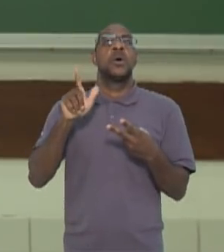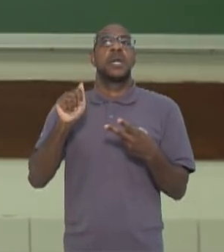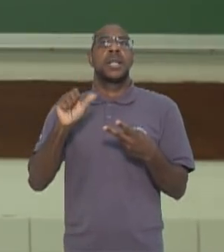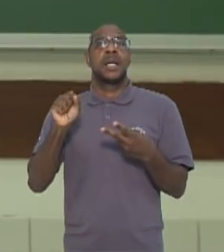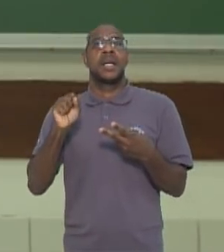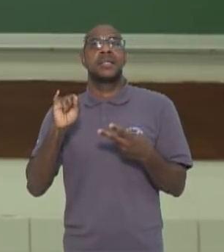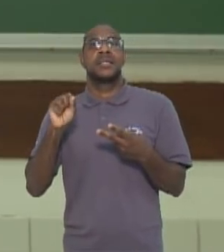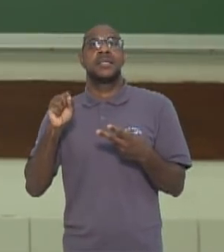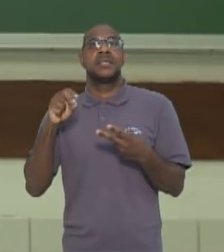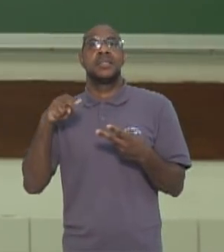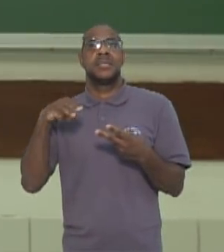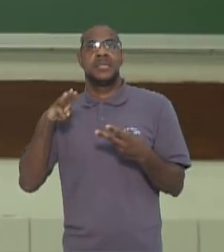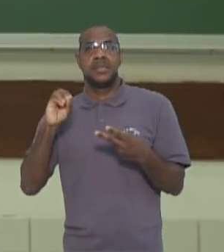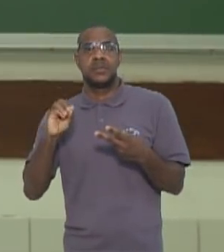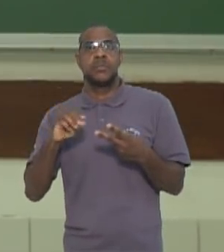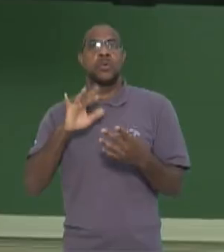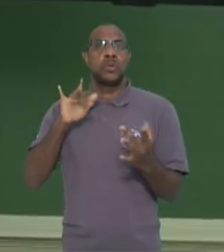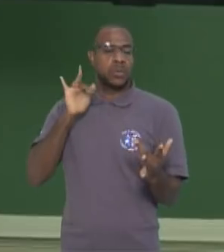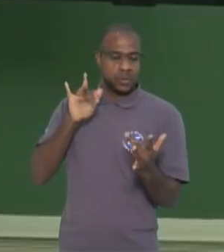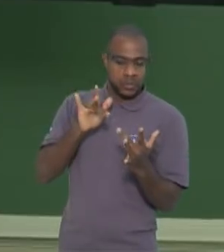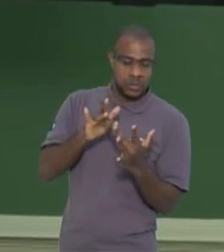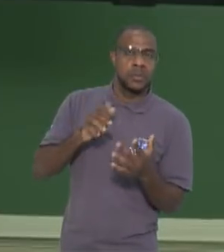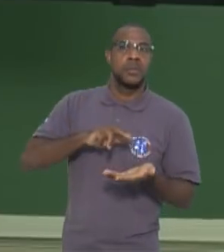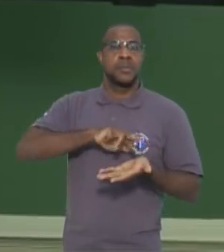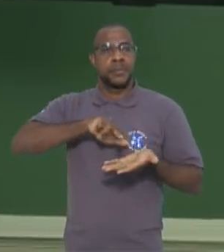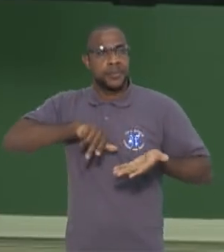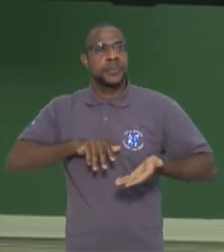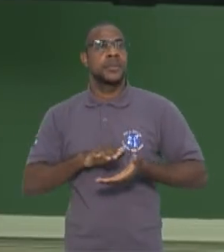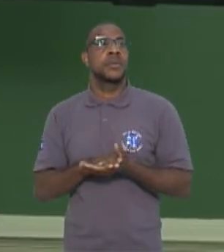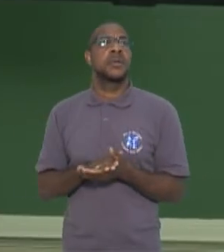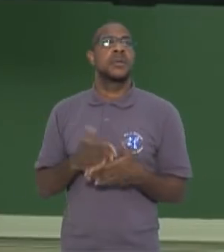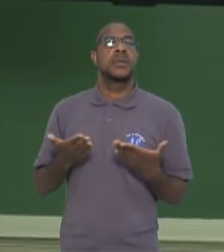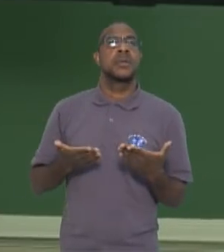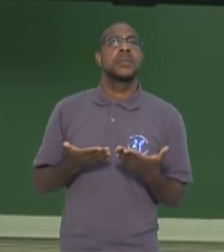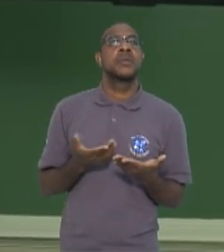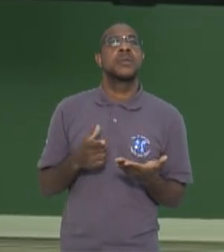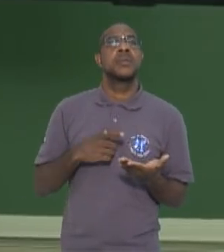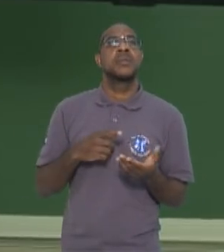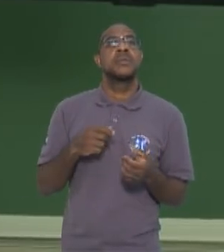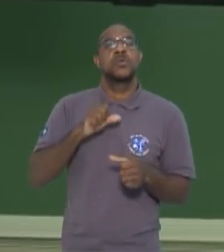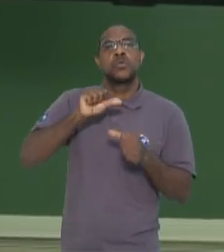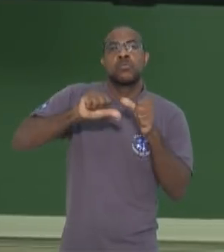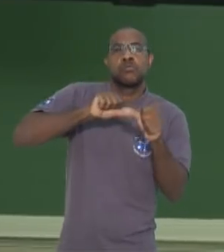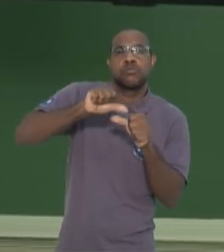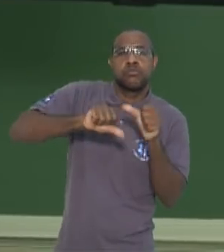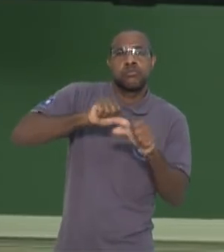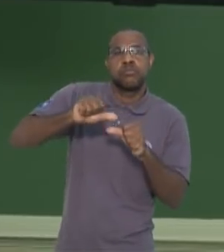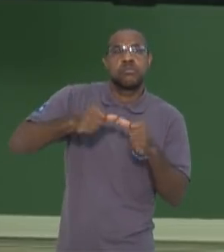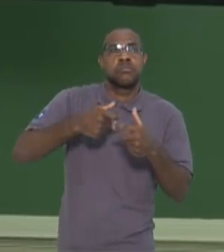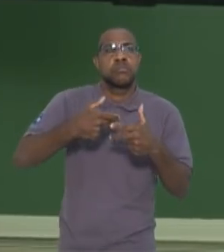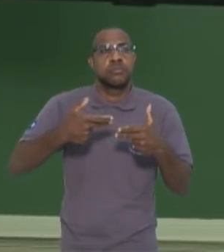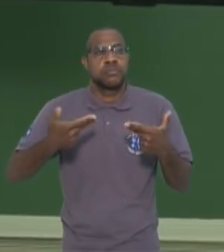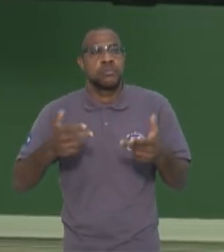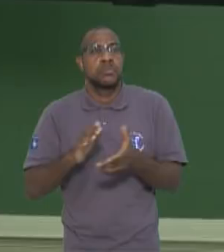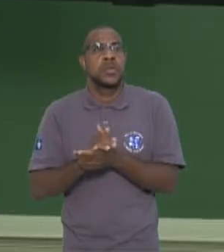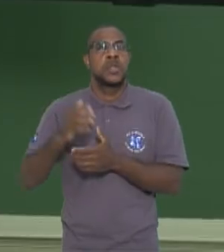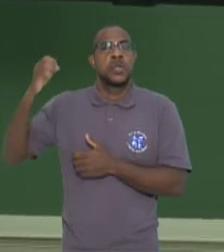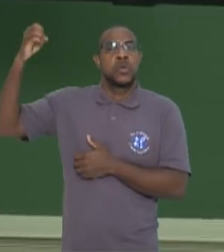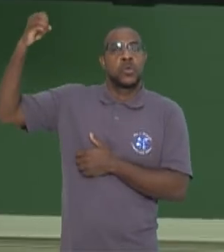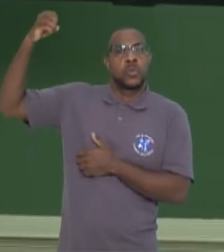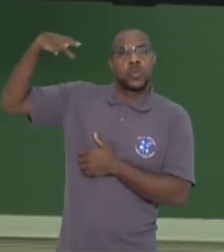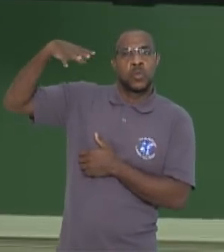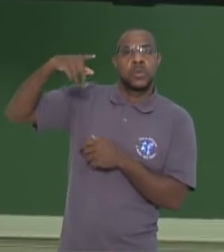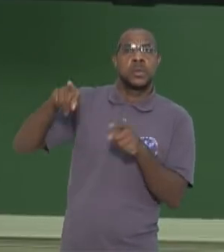E falamos daí do modernismo. Falamos de diversas inovações que o modernismo apresentou, trouxe para a arte,